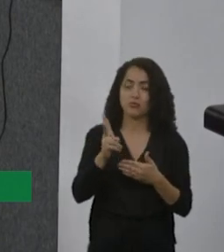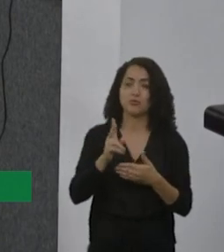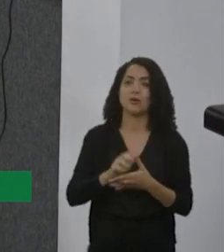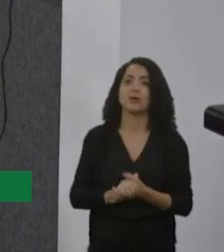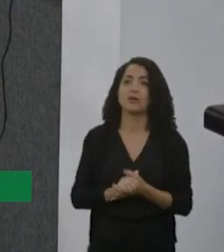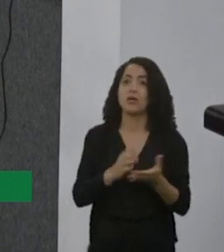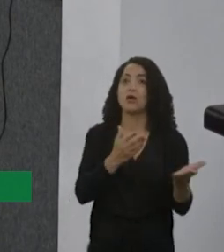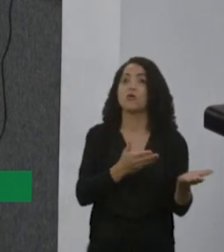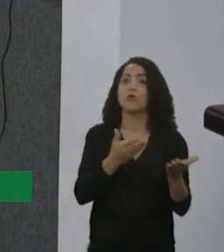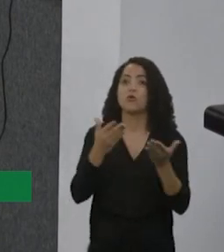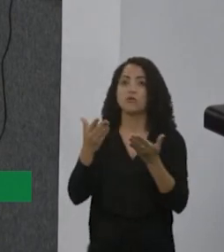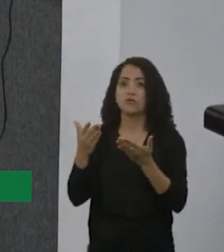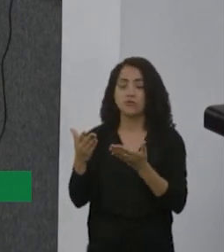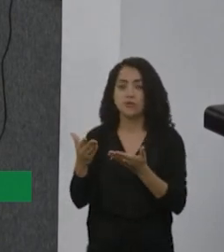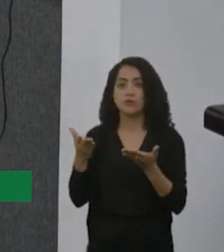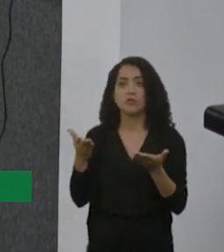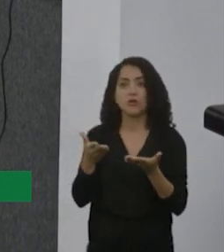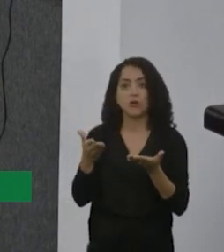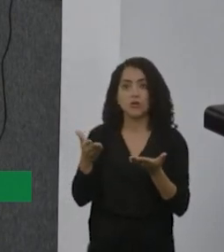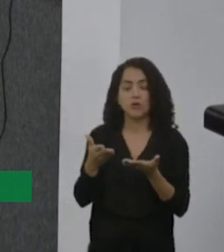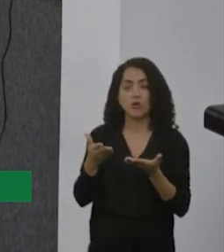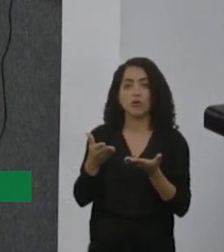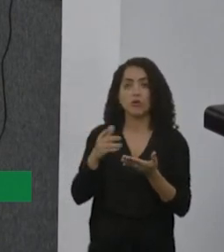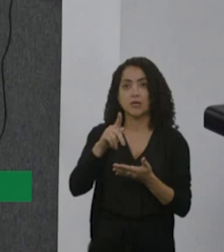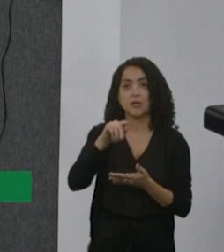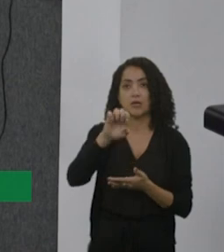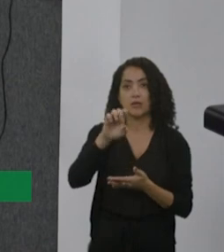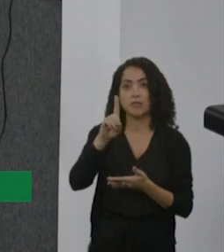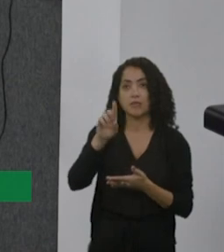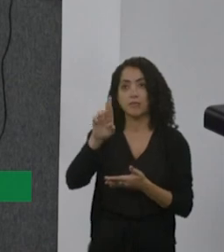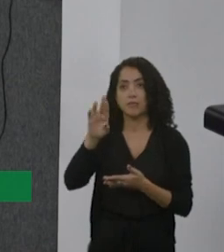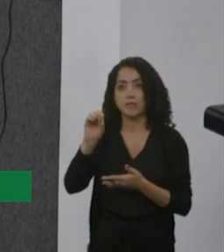Convidando neste momento Pedro